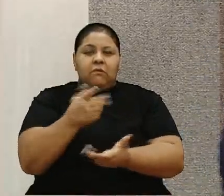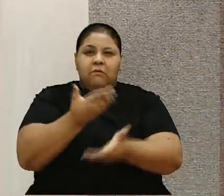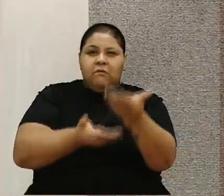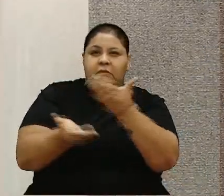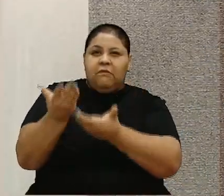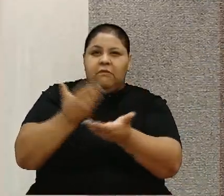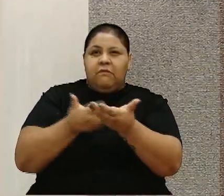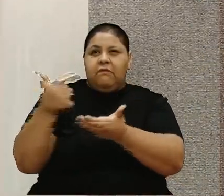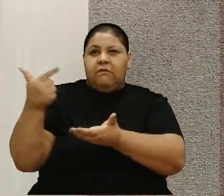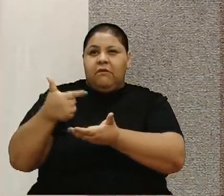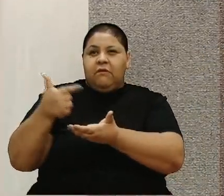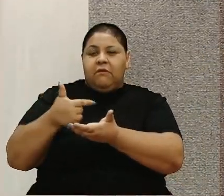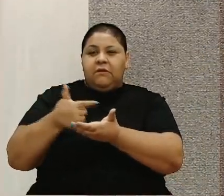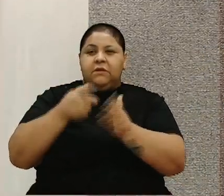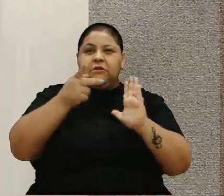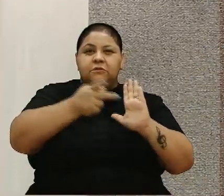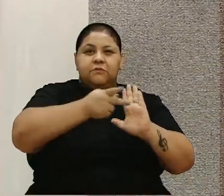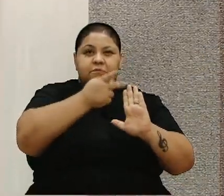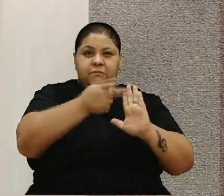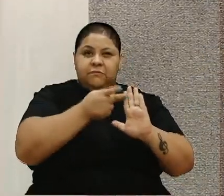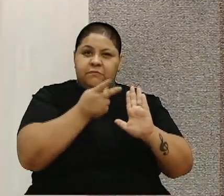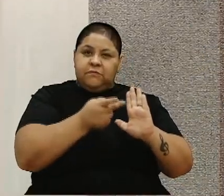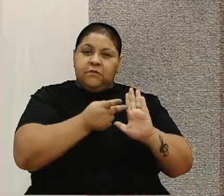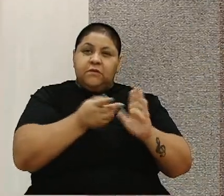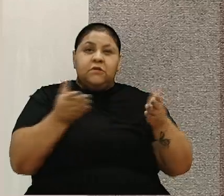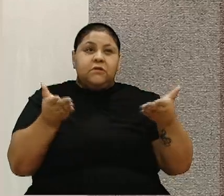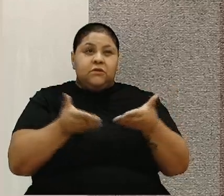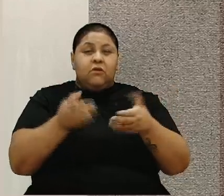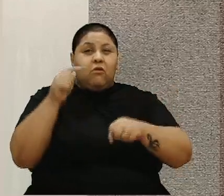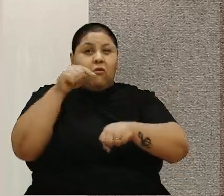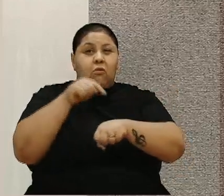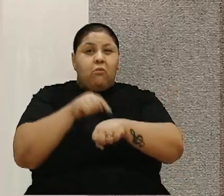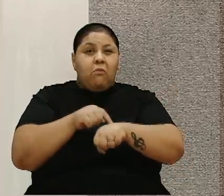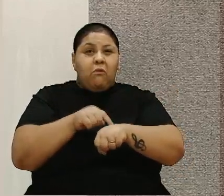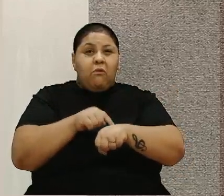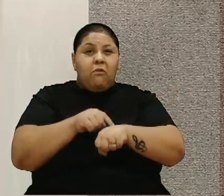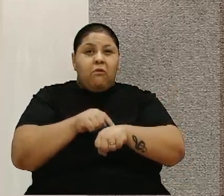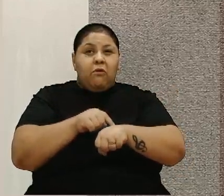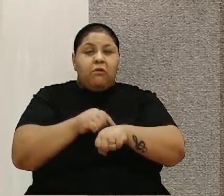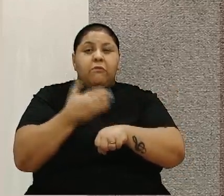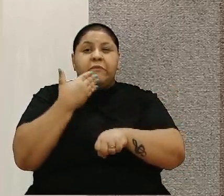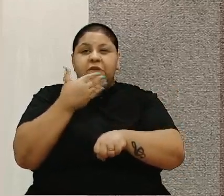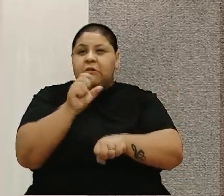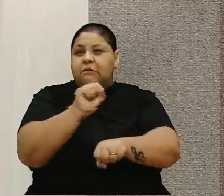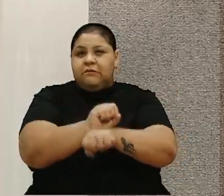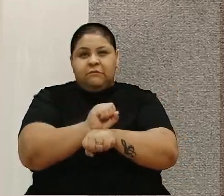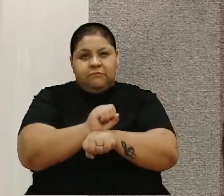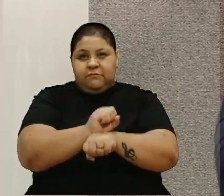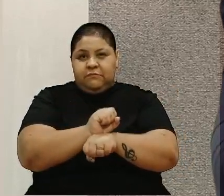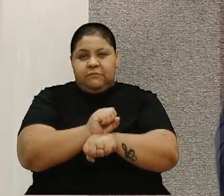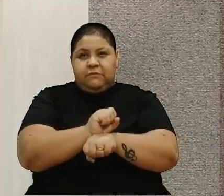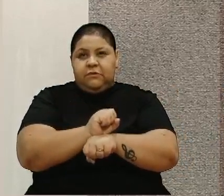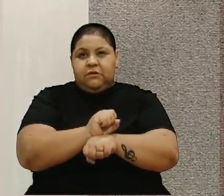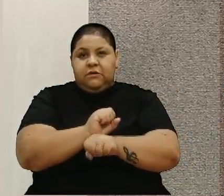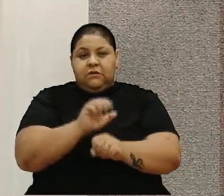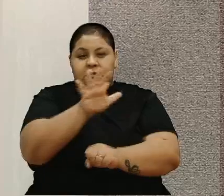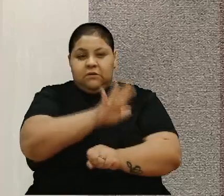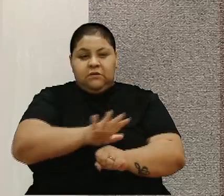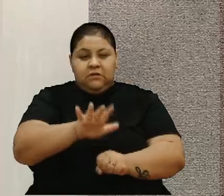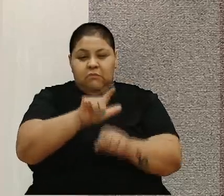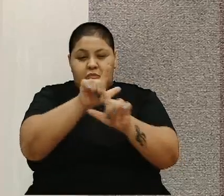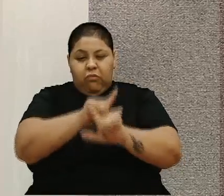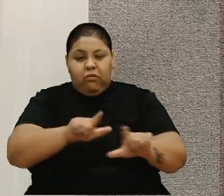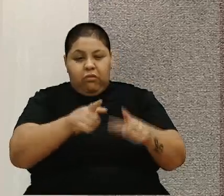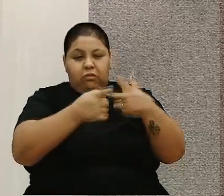a 7 protocolos que estavam já há um bom tempo solicitado no que diz respeito à limpeza e